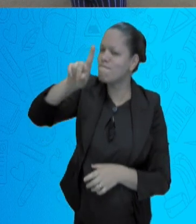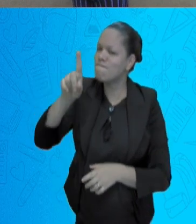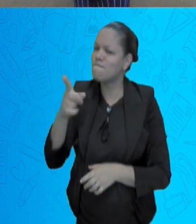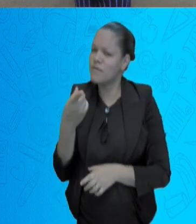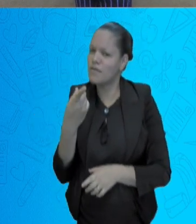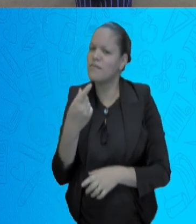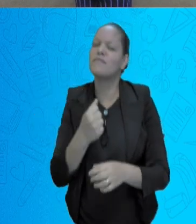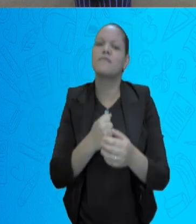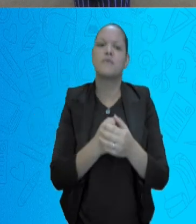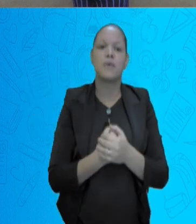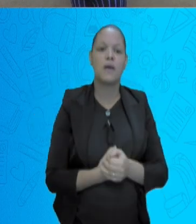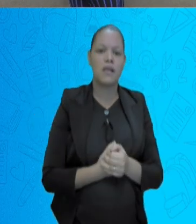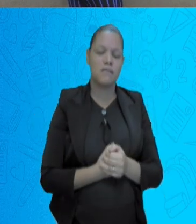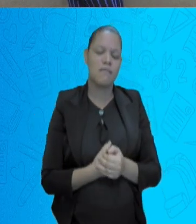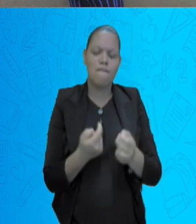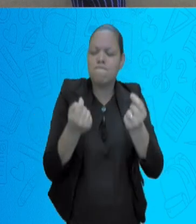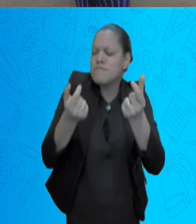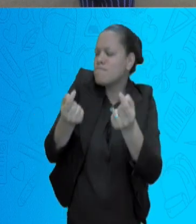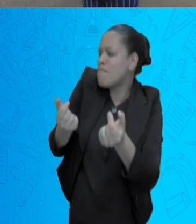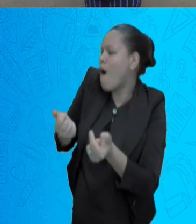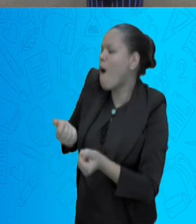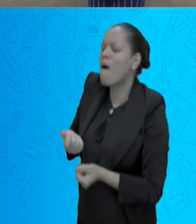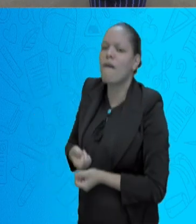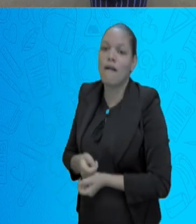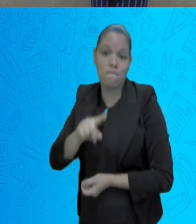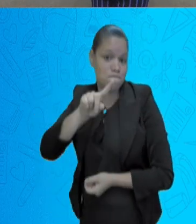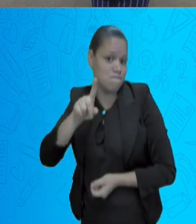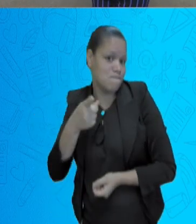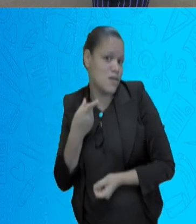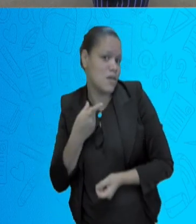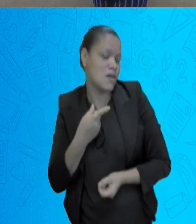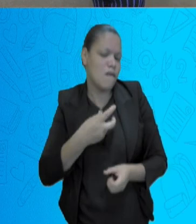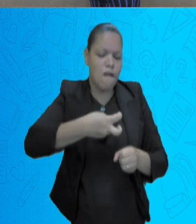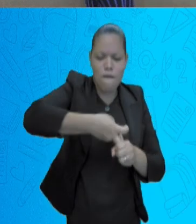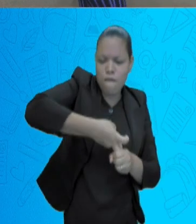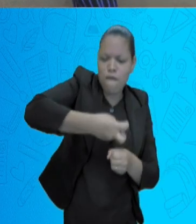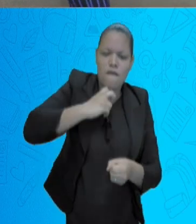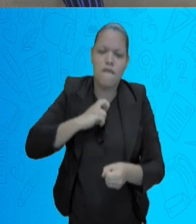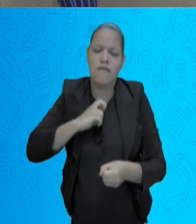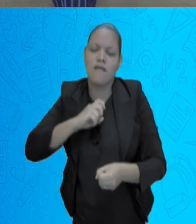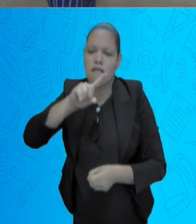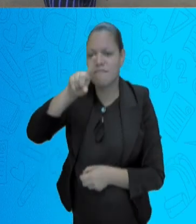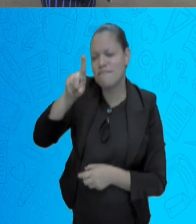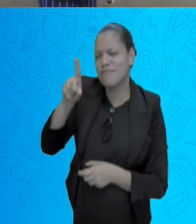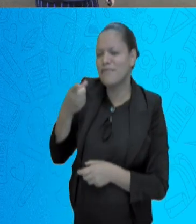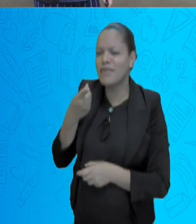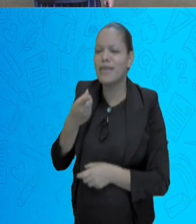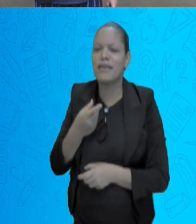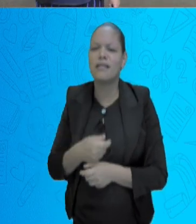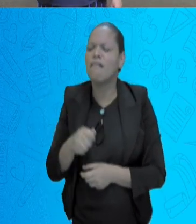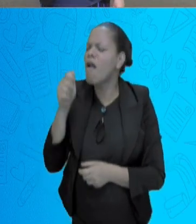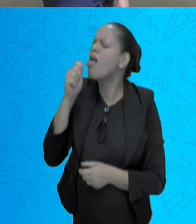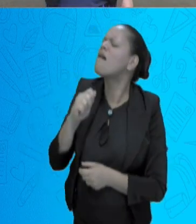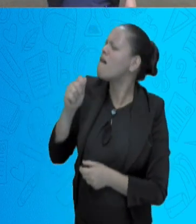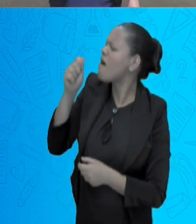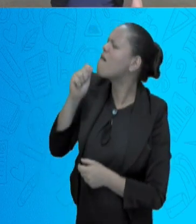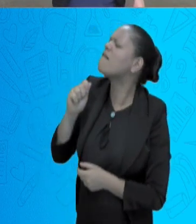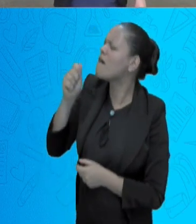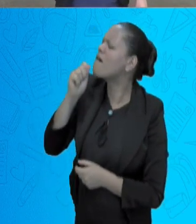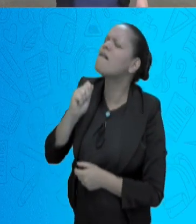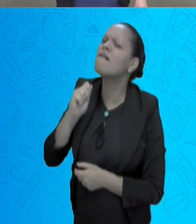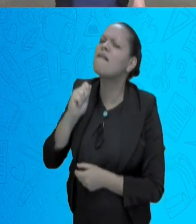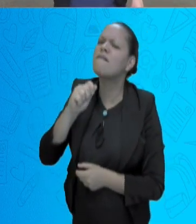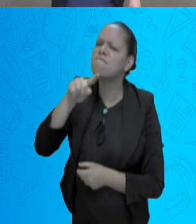refrigerante, bala, sorvete e bolo. Então, quando eu tenho fazendo